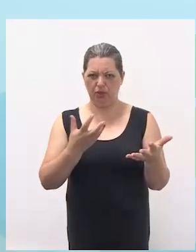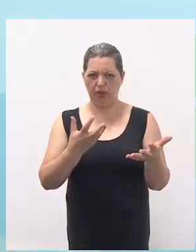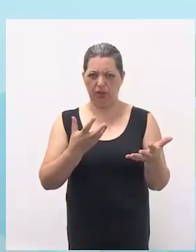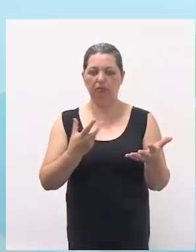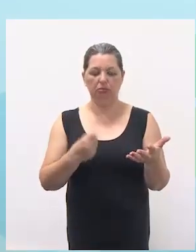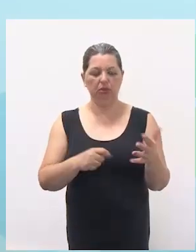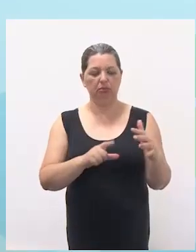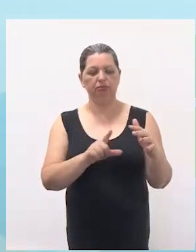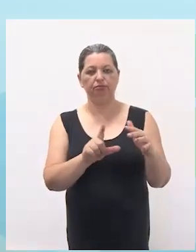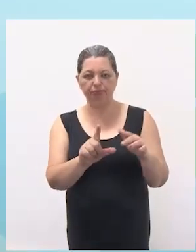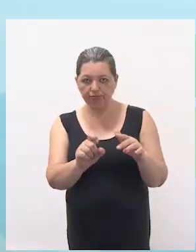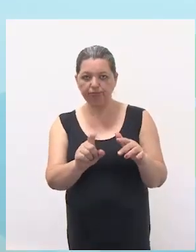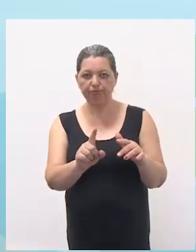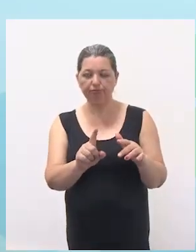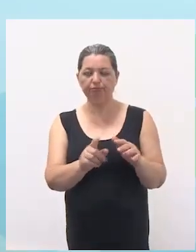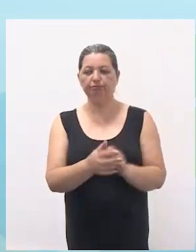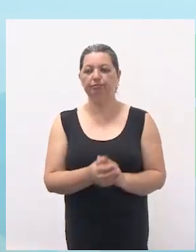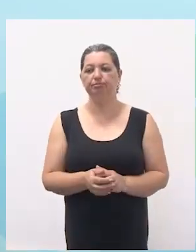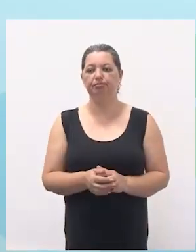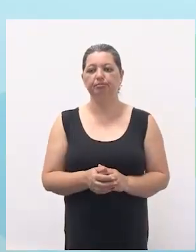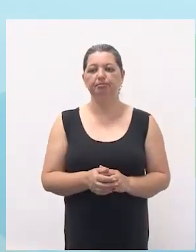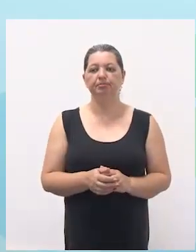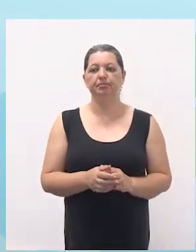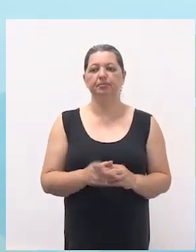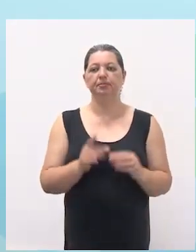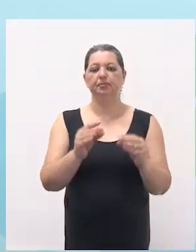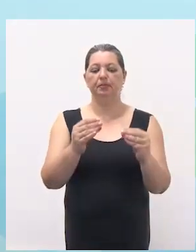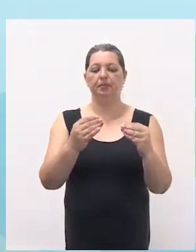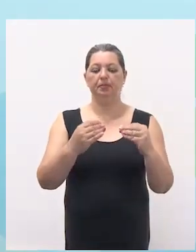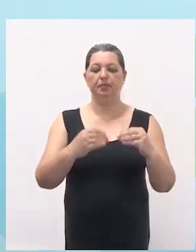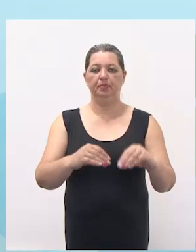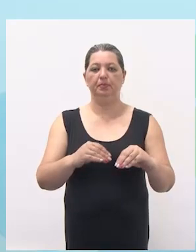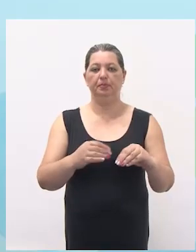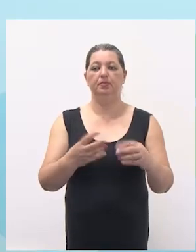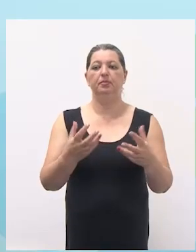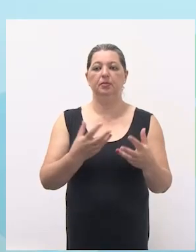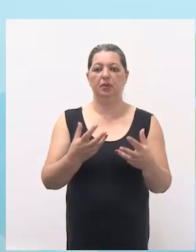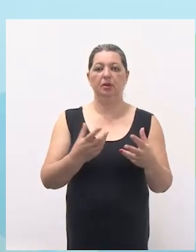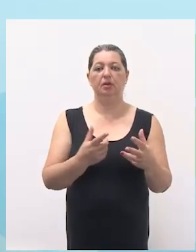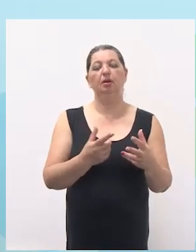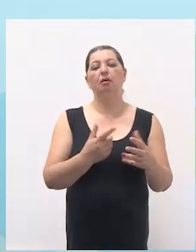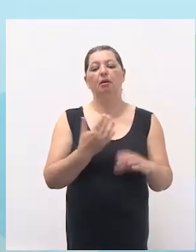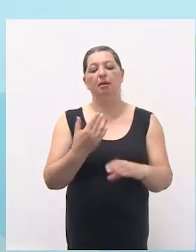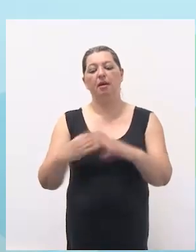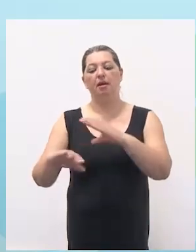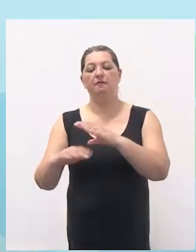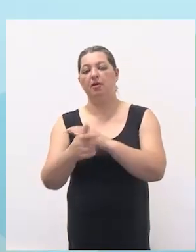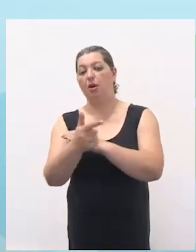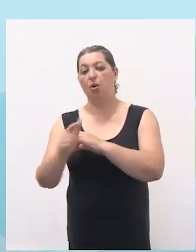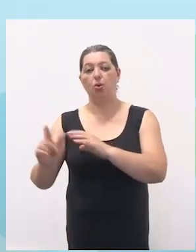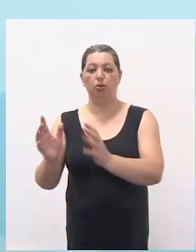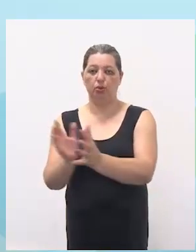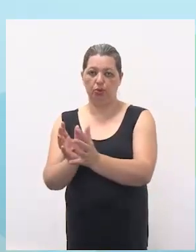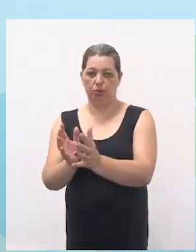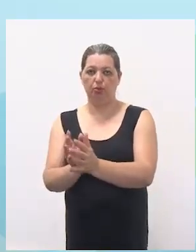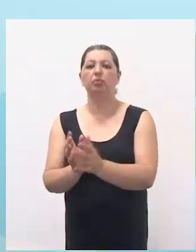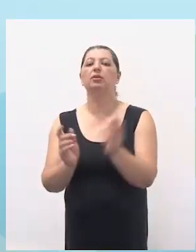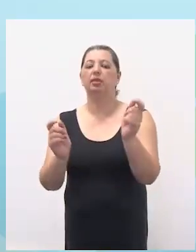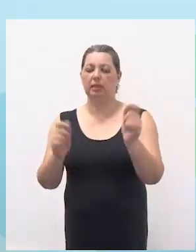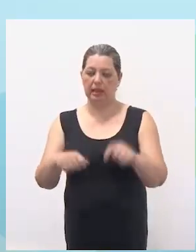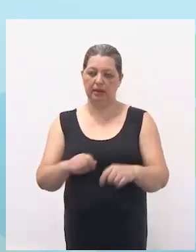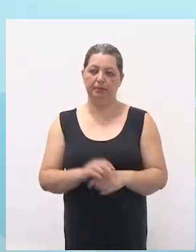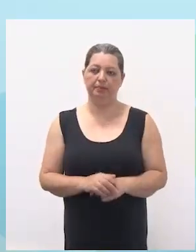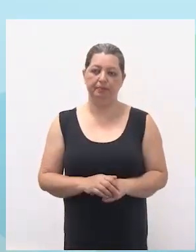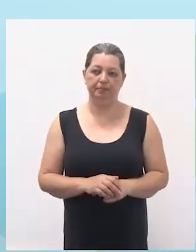naquela atividade e aí eu colocar que eu quero ir para outra turma. Então, é bem legal, a gente pode reutilizar e não